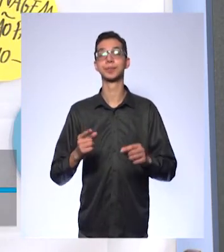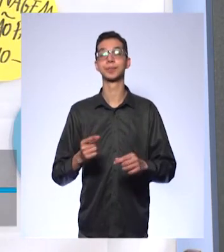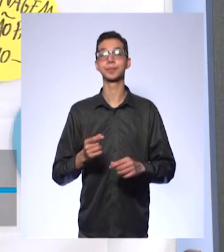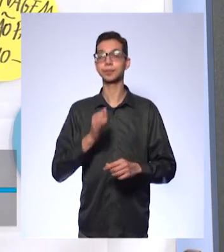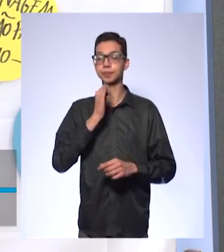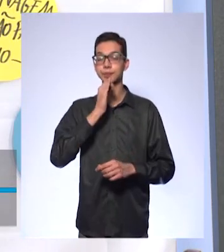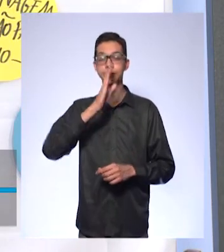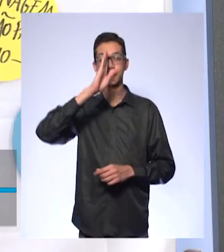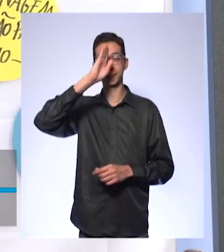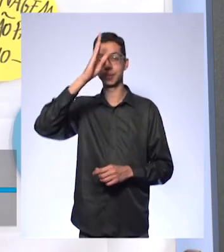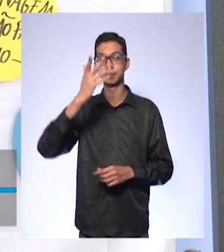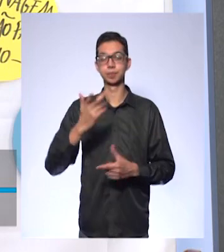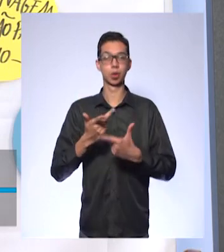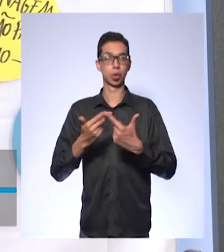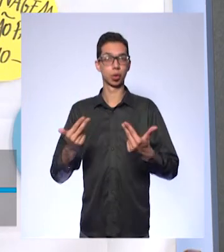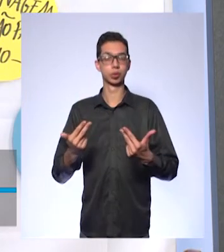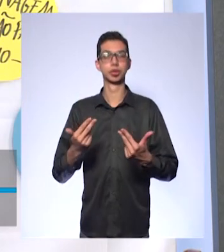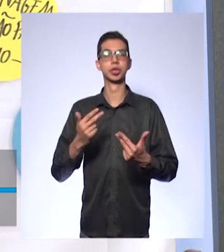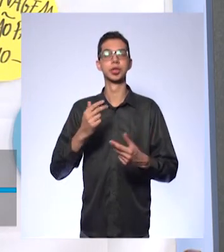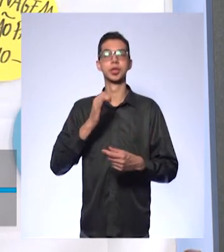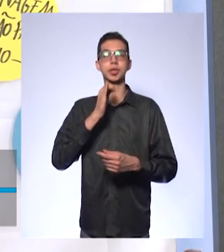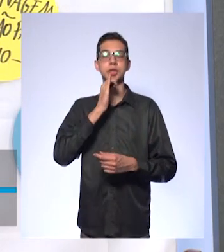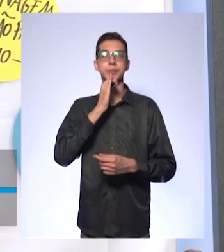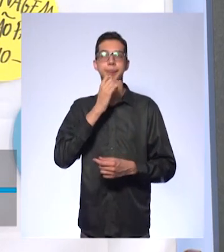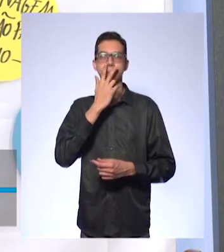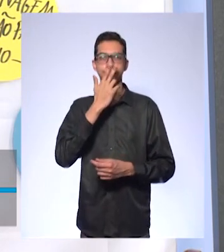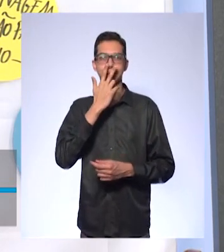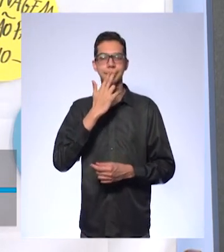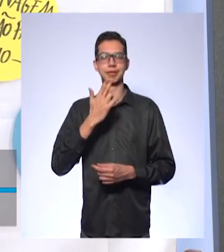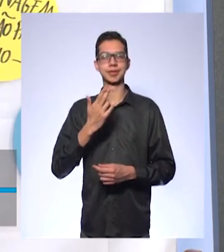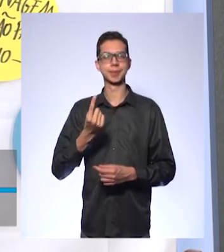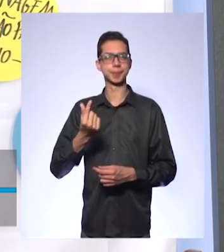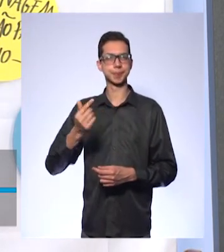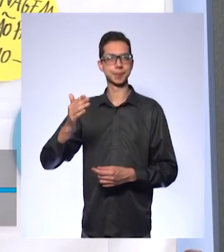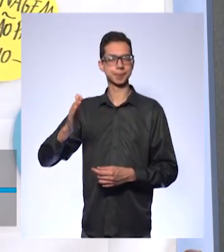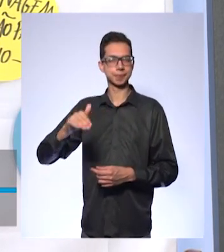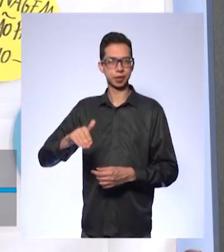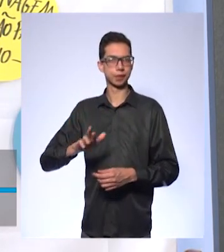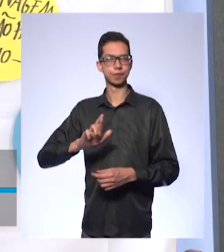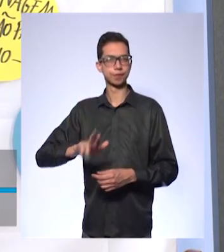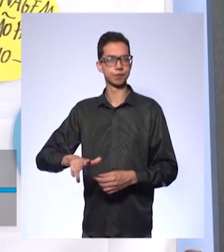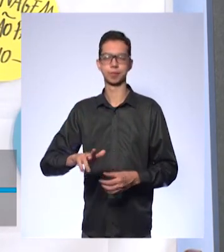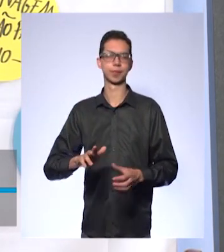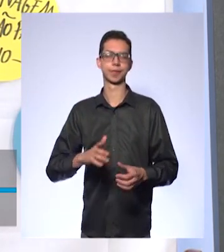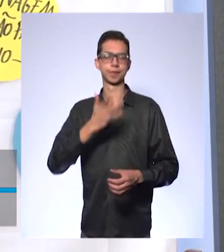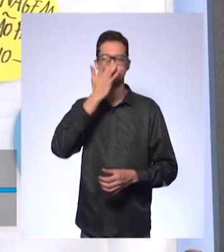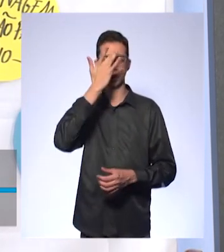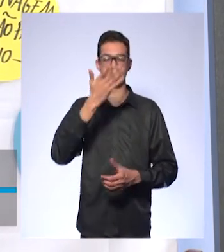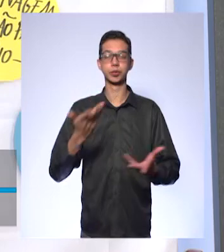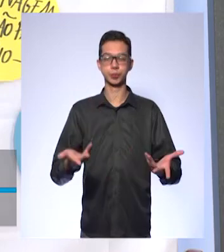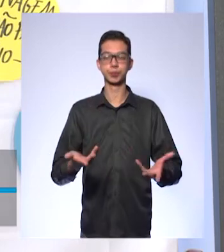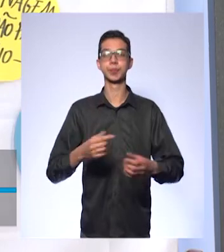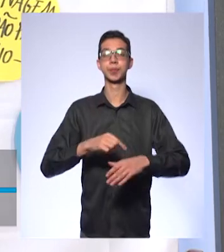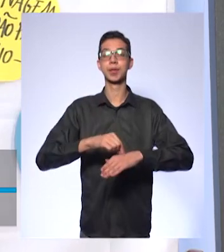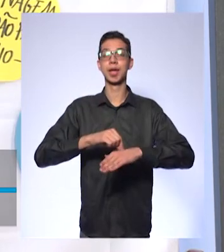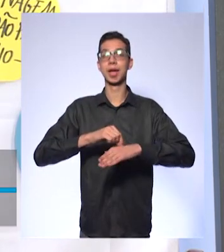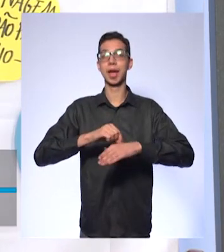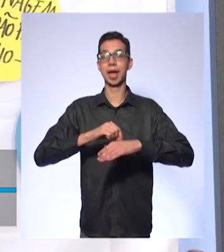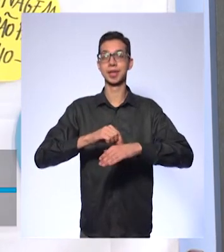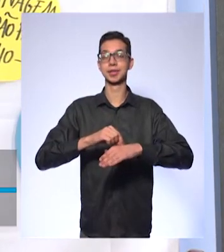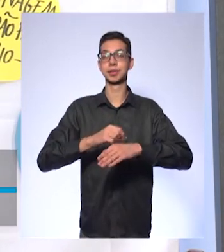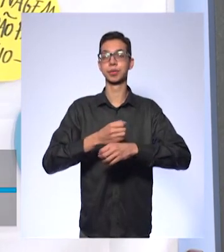teor, eles não perdem aí a sua validade com muita facilidade. Esses são os commodities. A carne seca é um